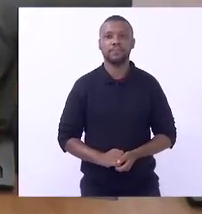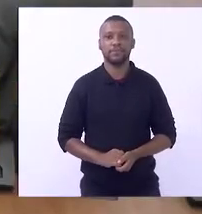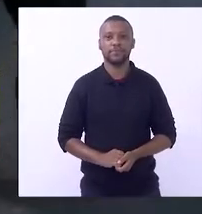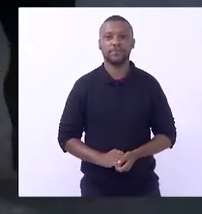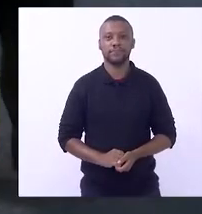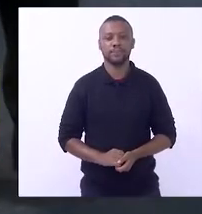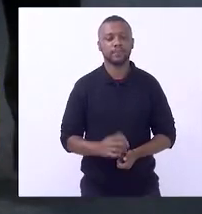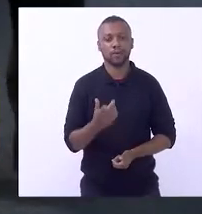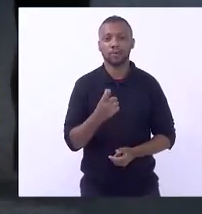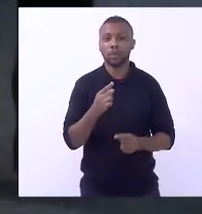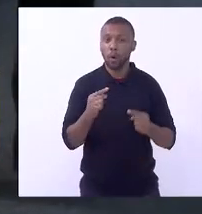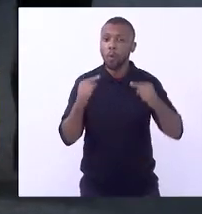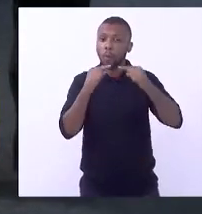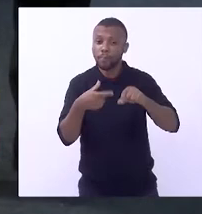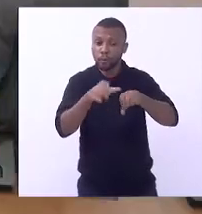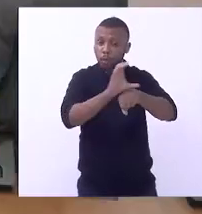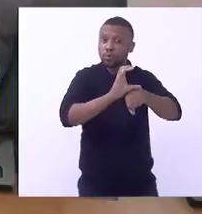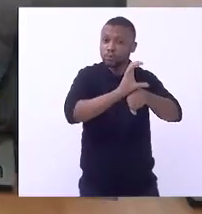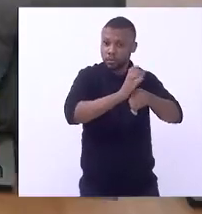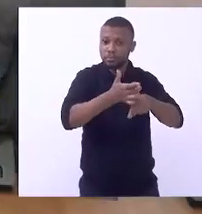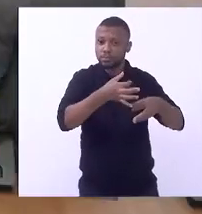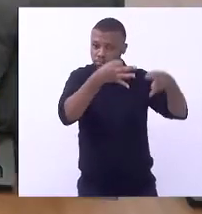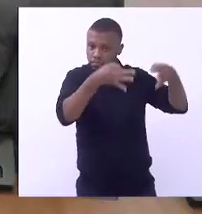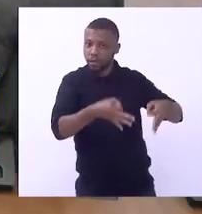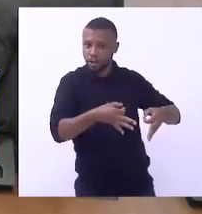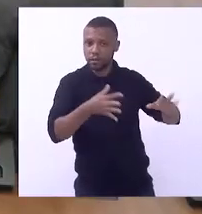Parecer pela constitucionalidade.